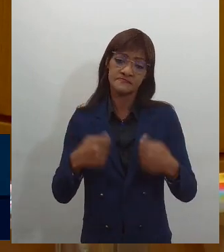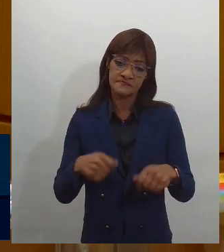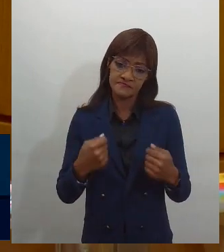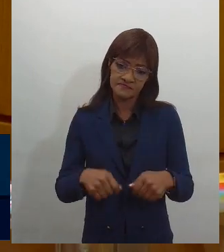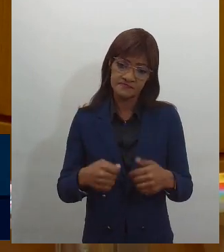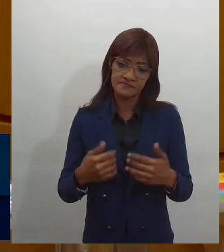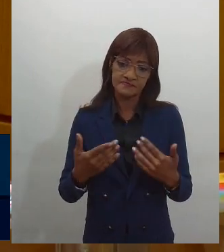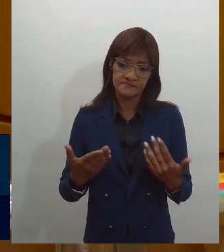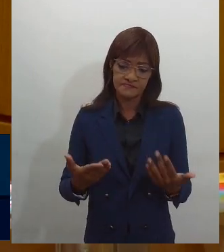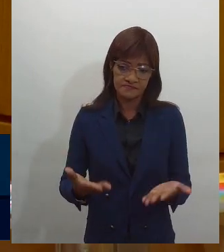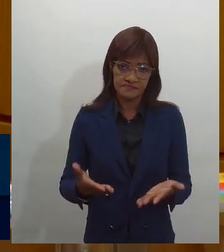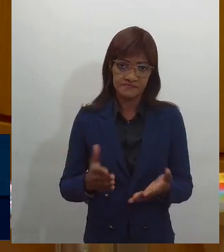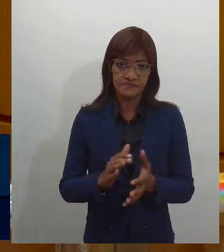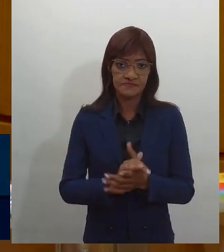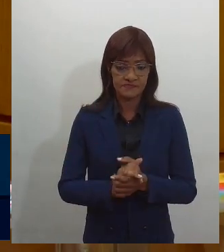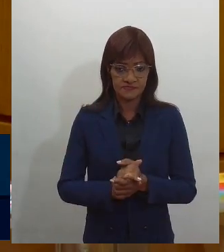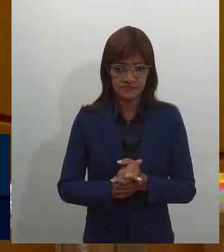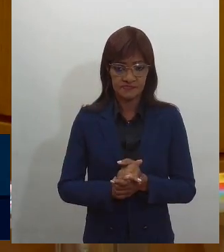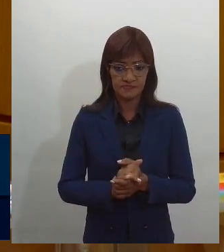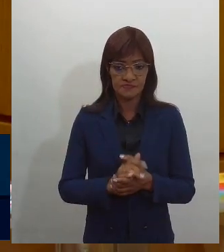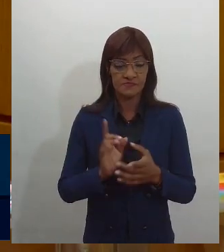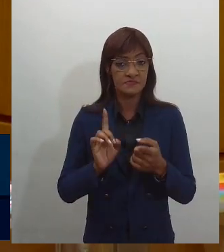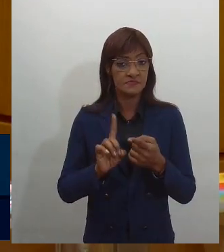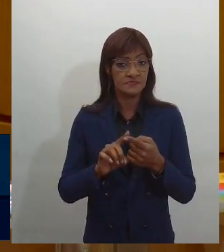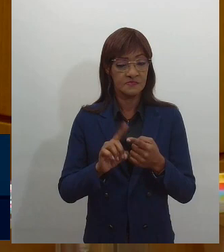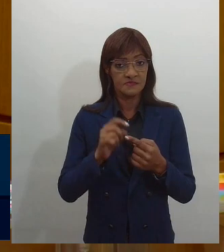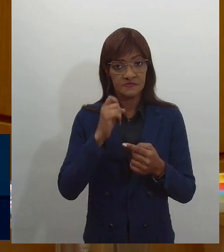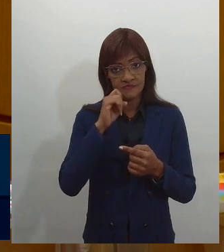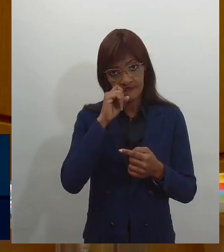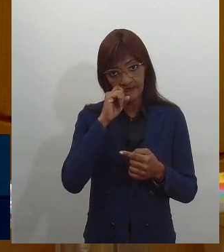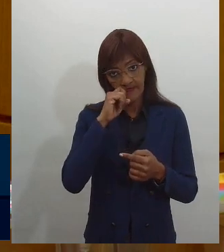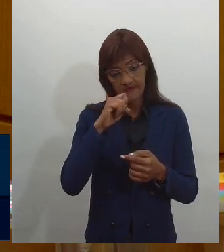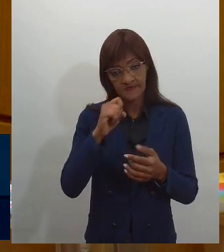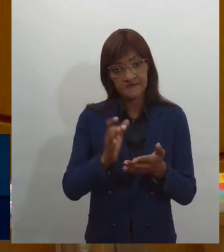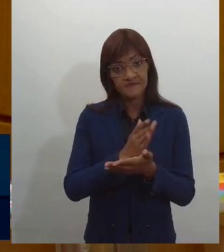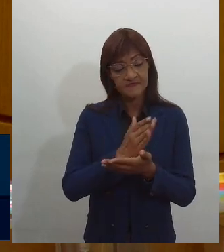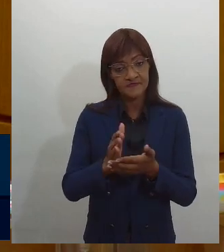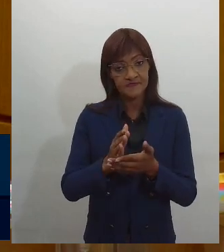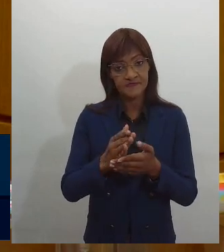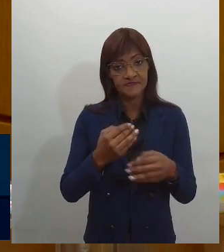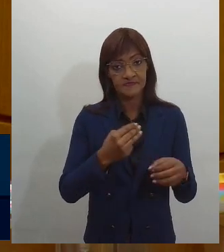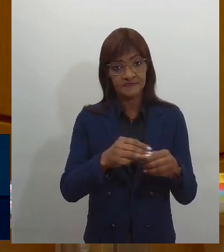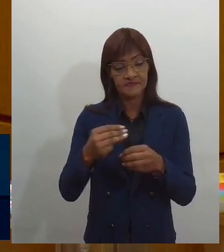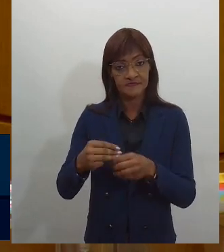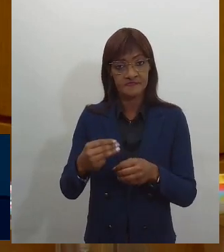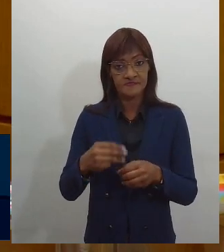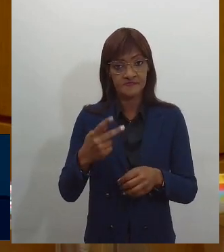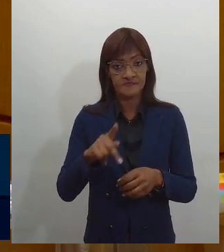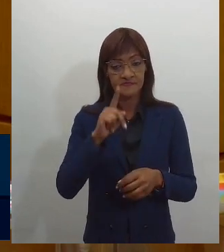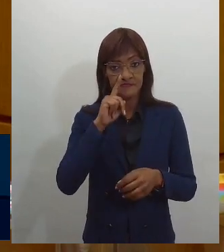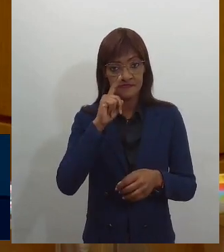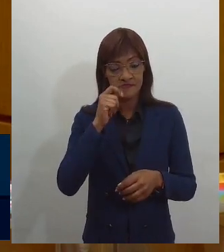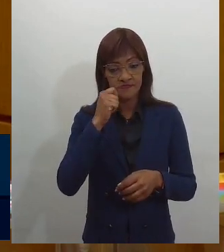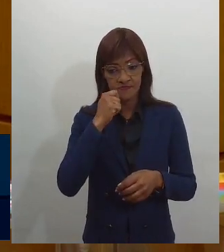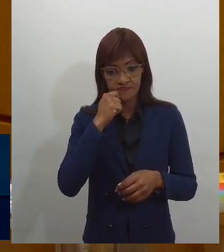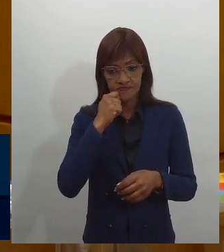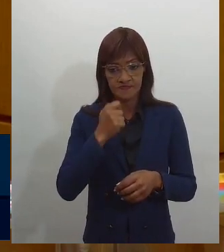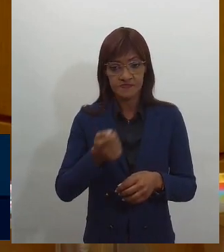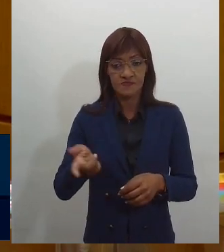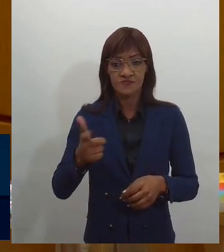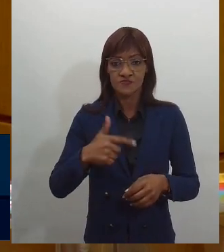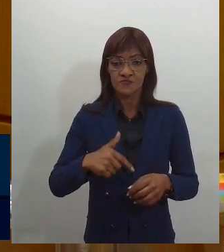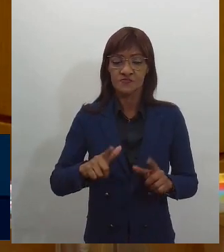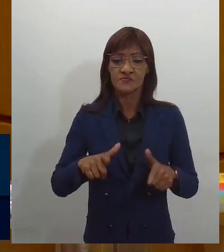antes. Além disso, alguns municípios na Grande Aracaju estão relutando em aprovar